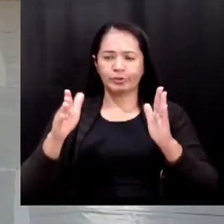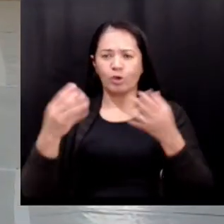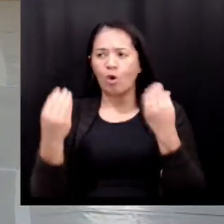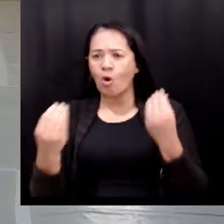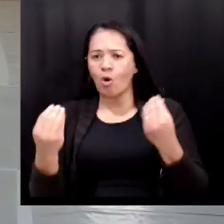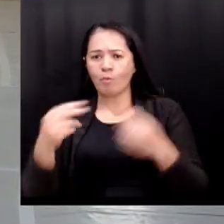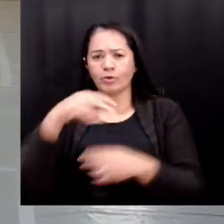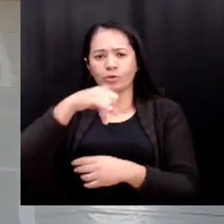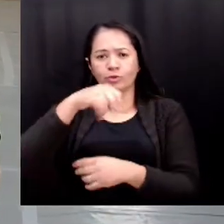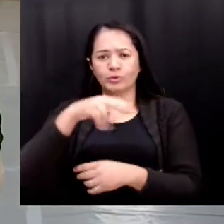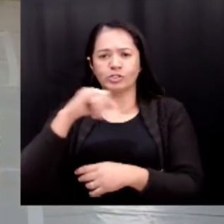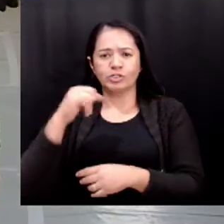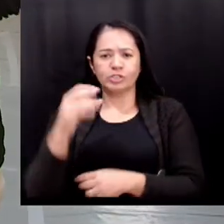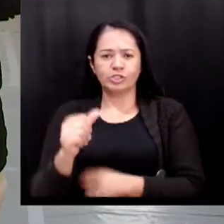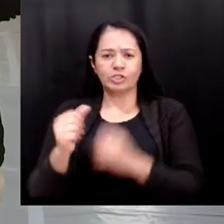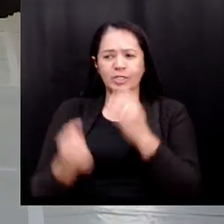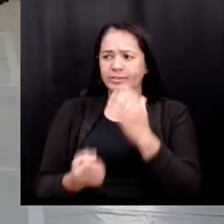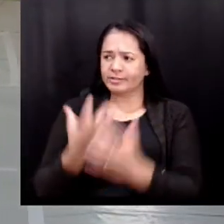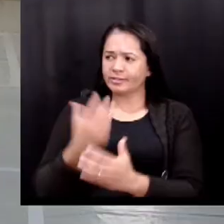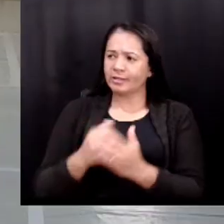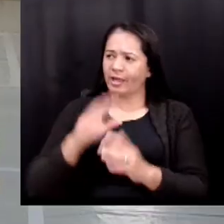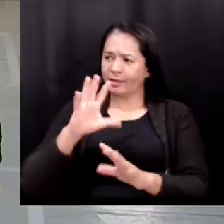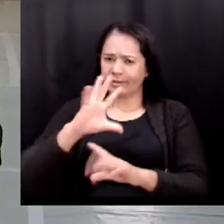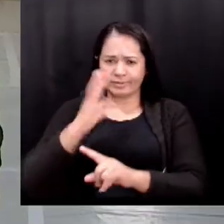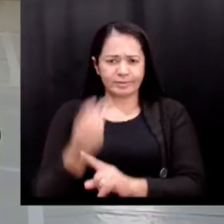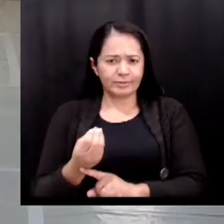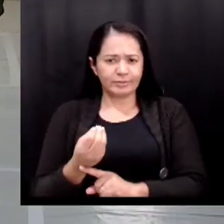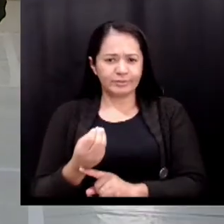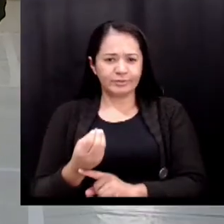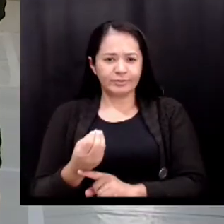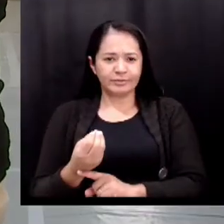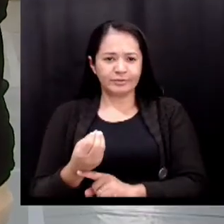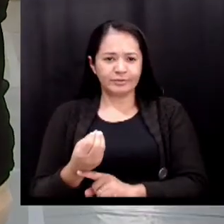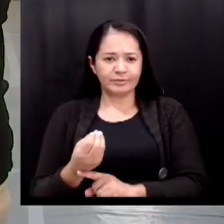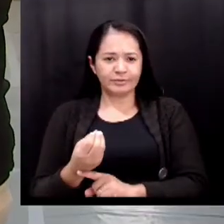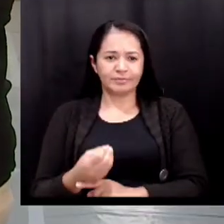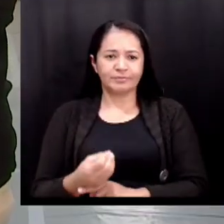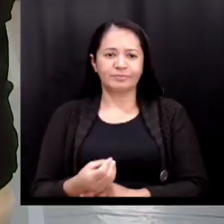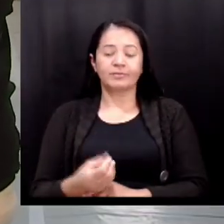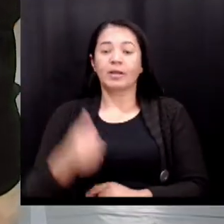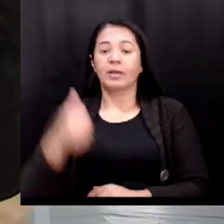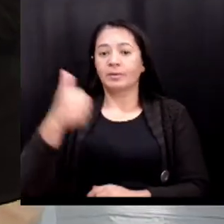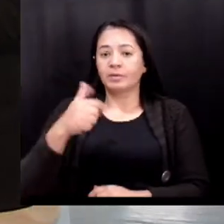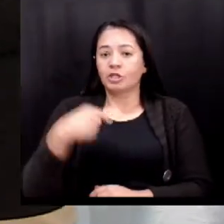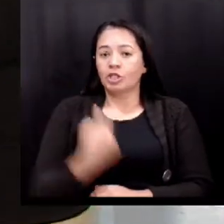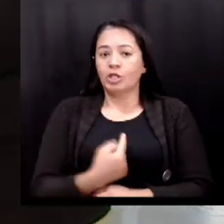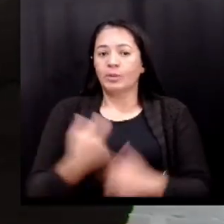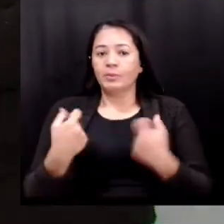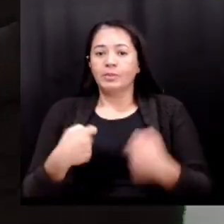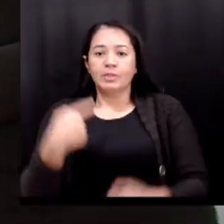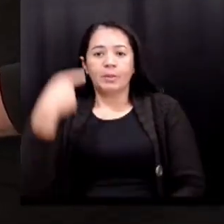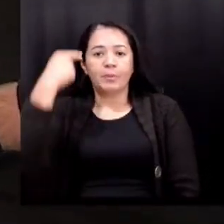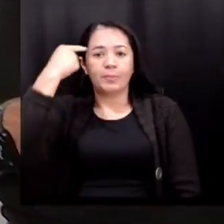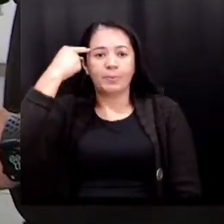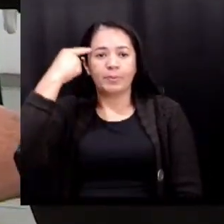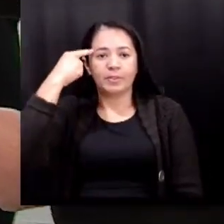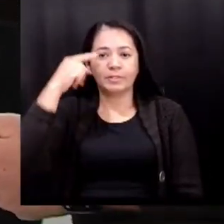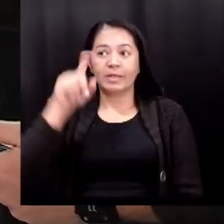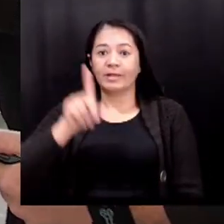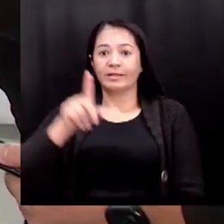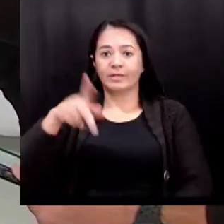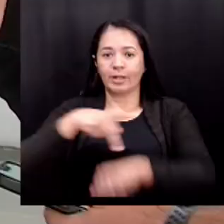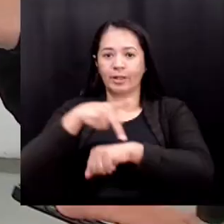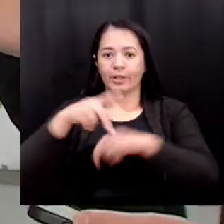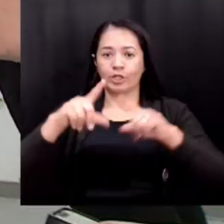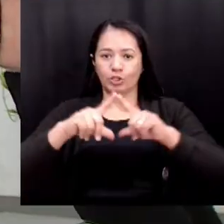que criaram essa arte marcial? Vamos lá. Primeiro a gente tem que pensar que no Japão a gente tinha